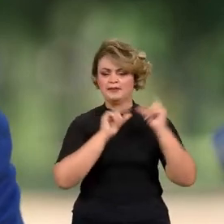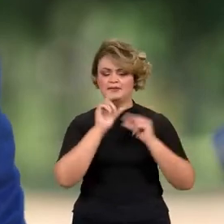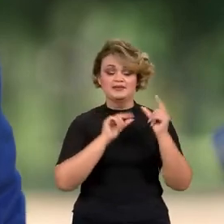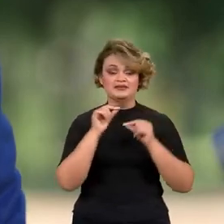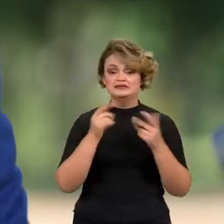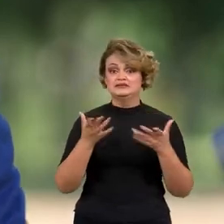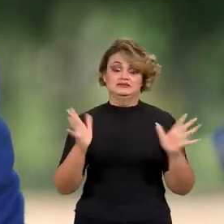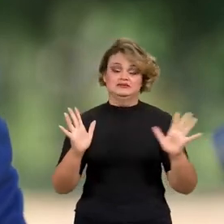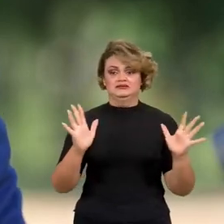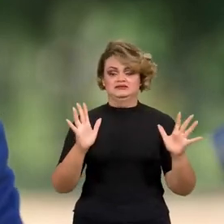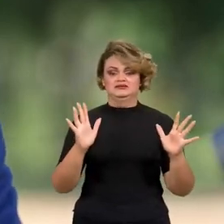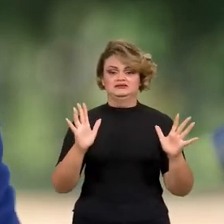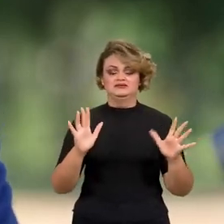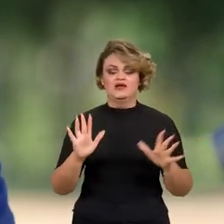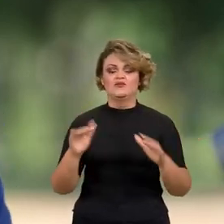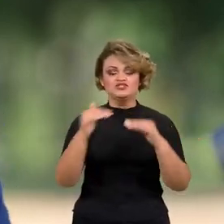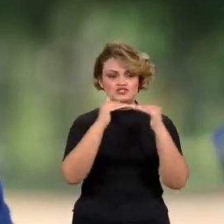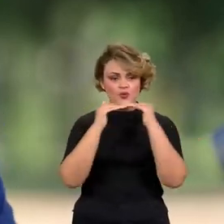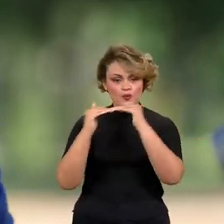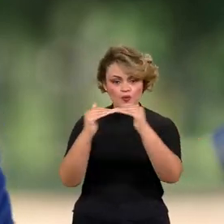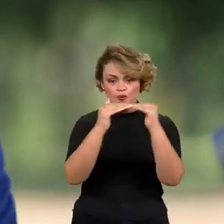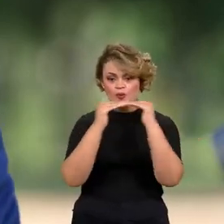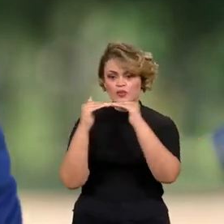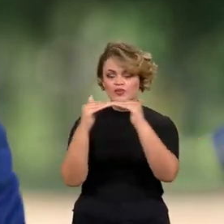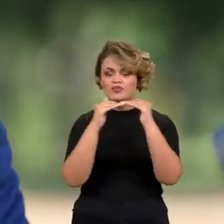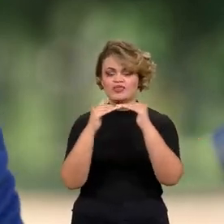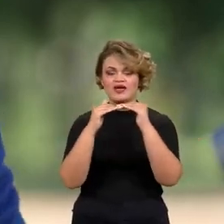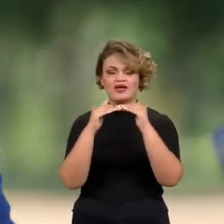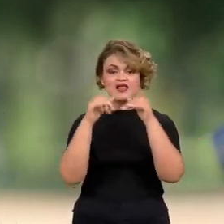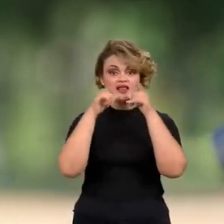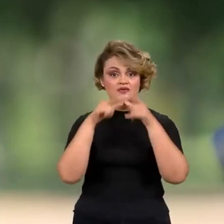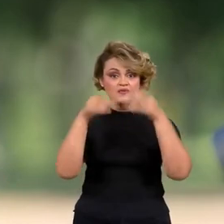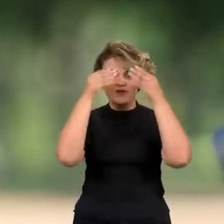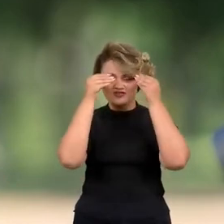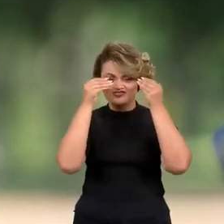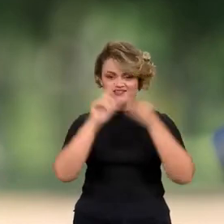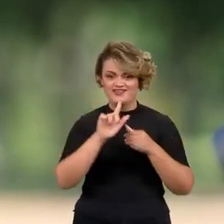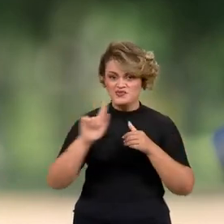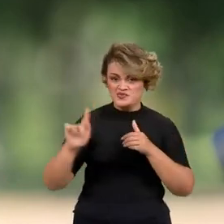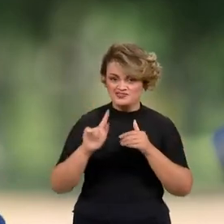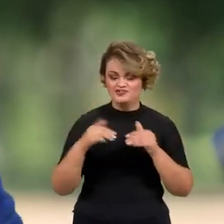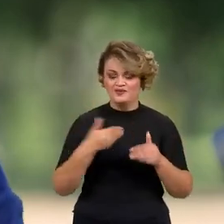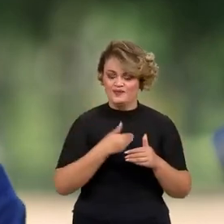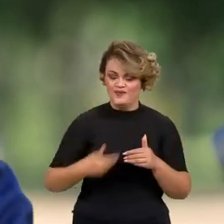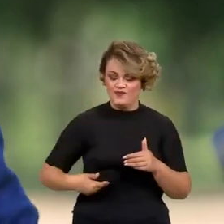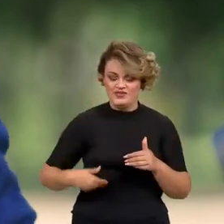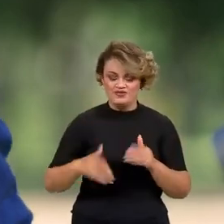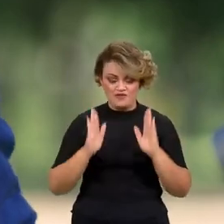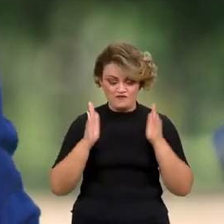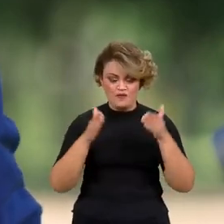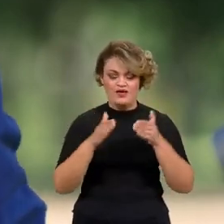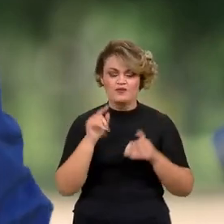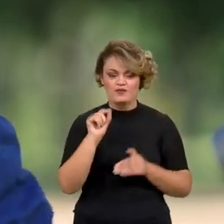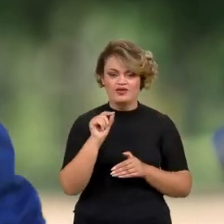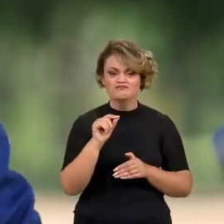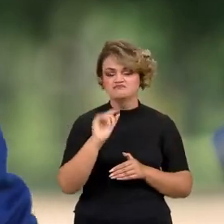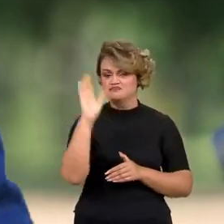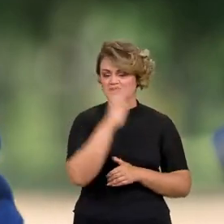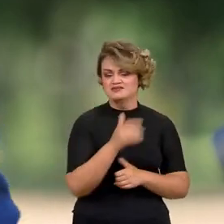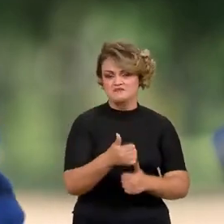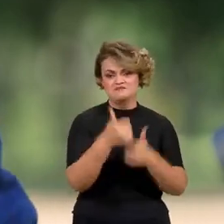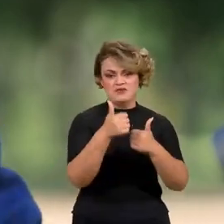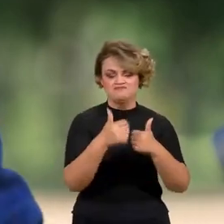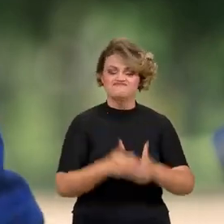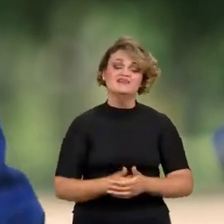harmonizar a linguagem do governo em torno de um objetivo único que é fazer o Brasil tá certo então a reunião para mim foi foi